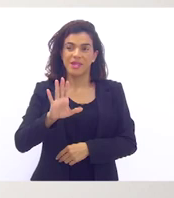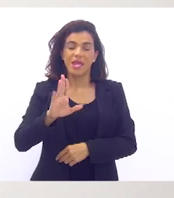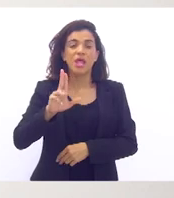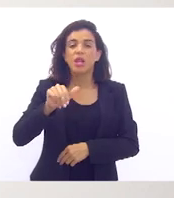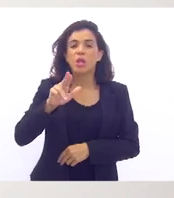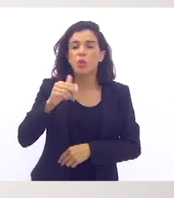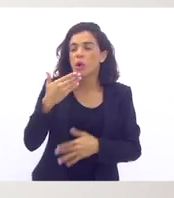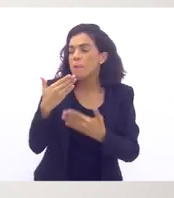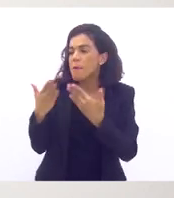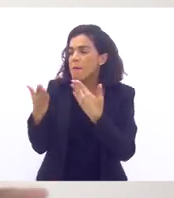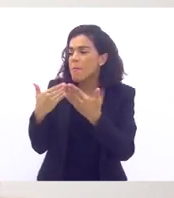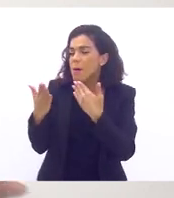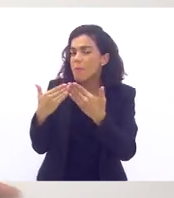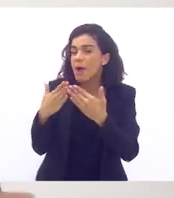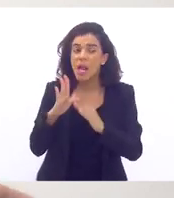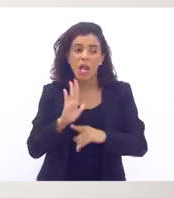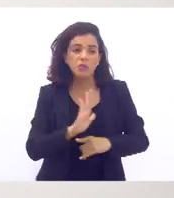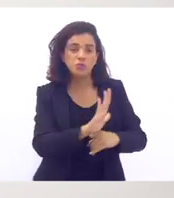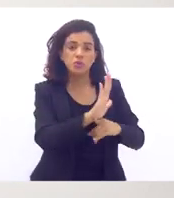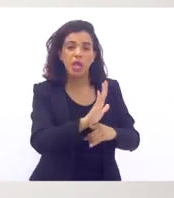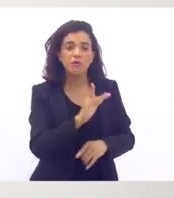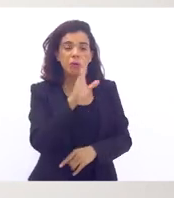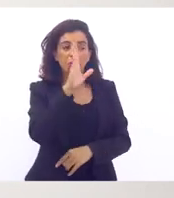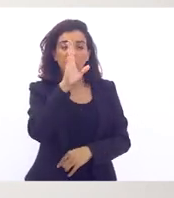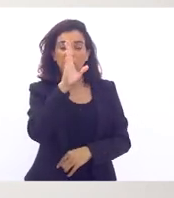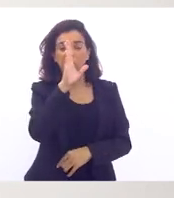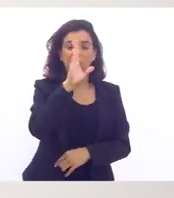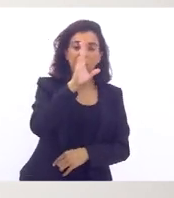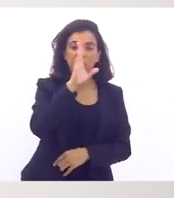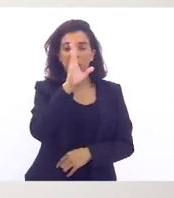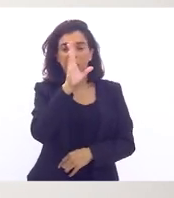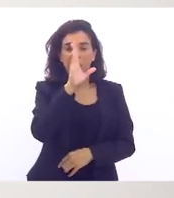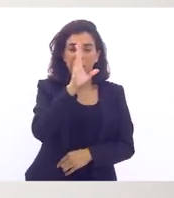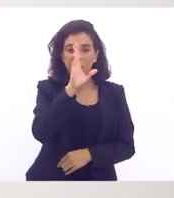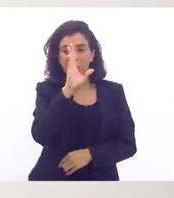falava nada para ninguém ele ajudava ficava quietinho ali e